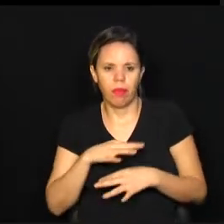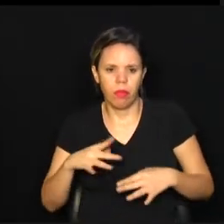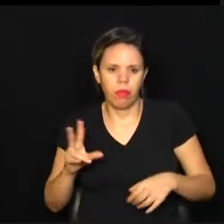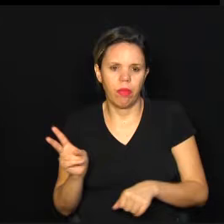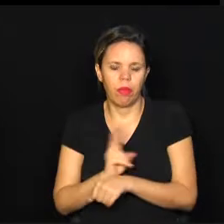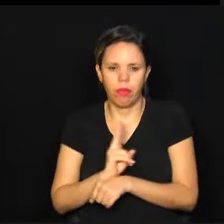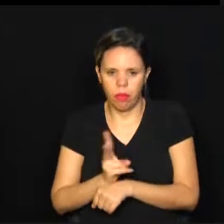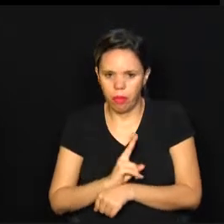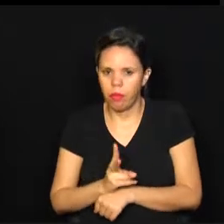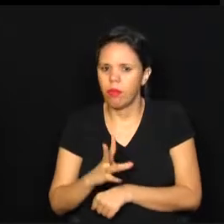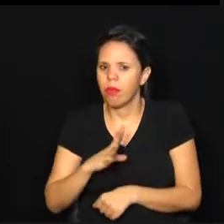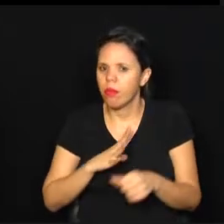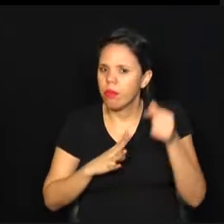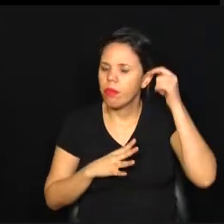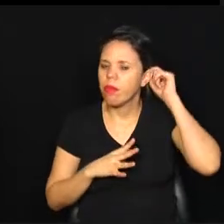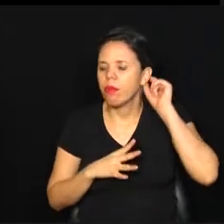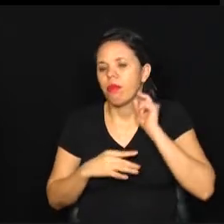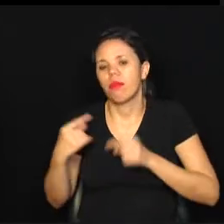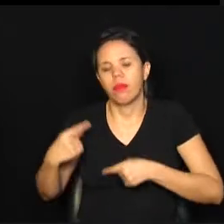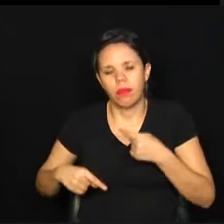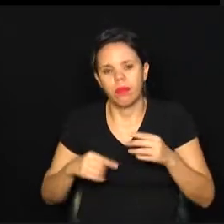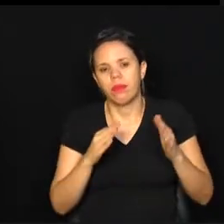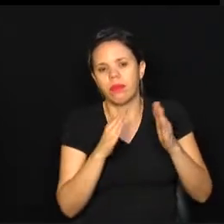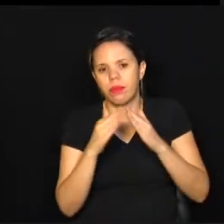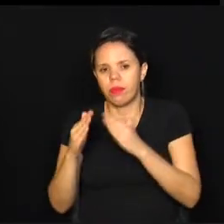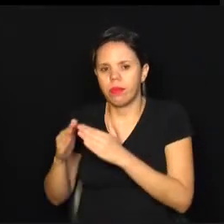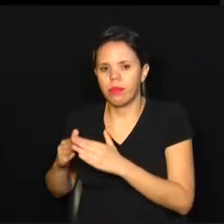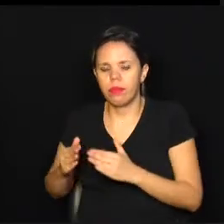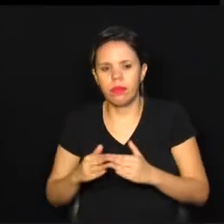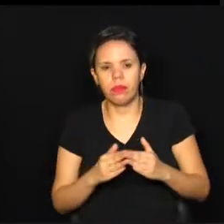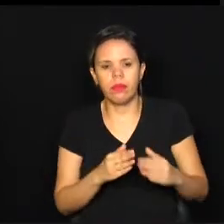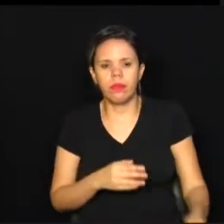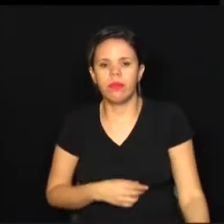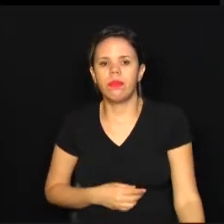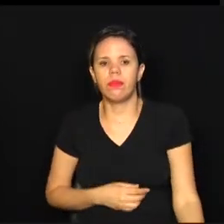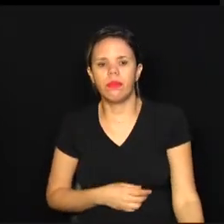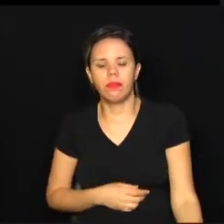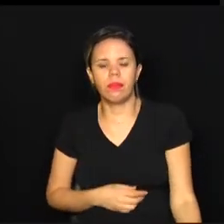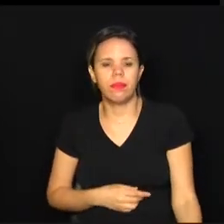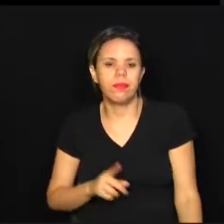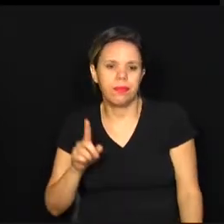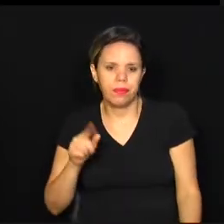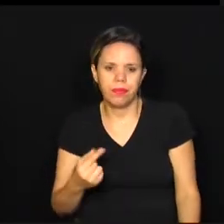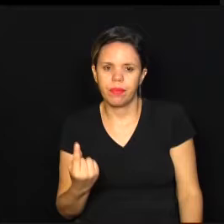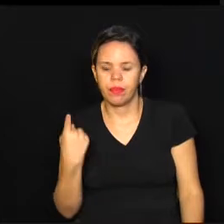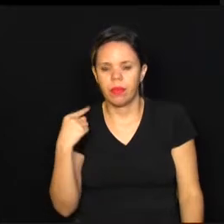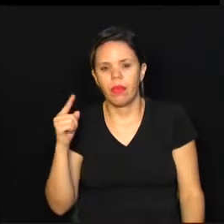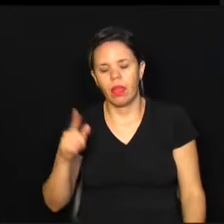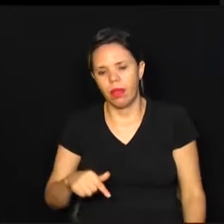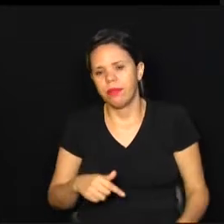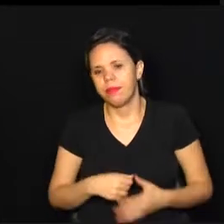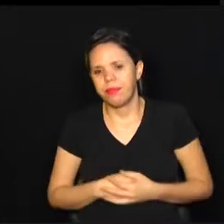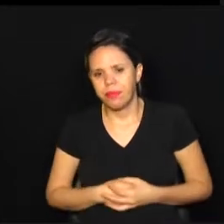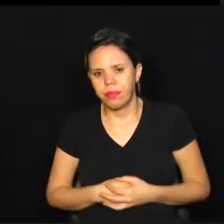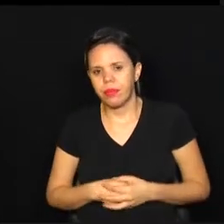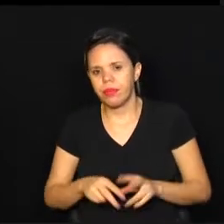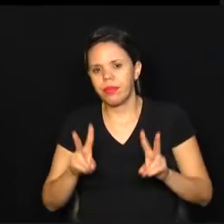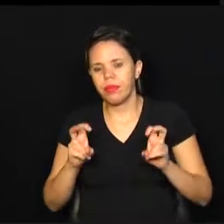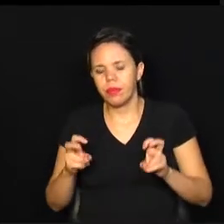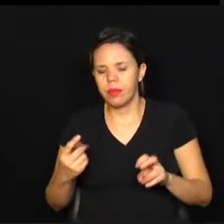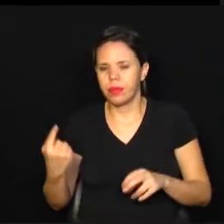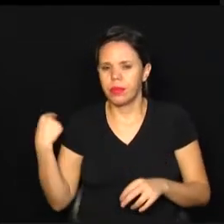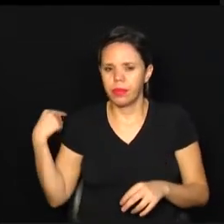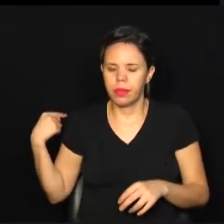segurança da cidade, né? O debate da moradia, que era um tema lá na